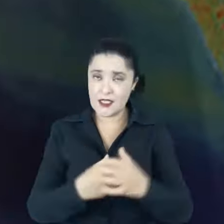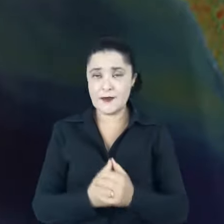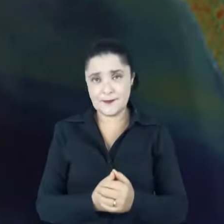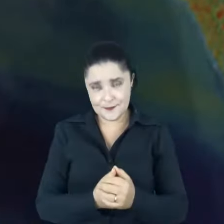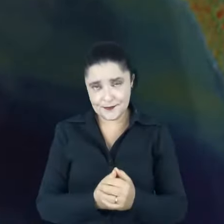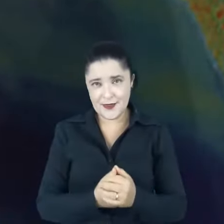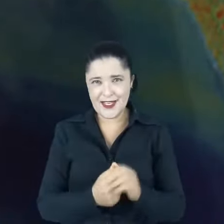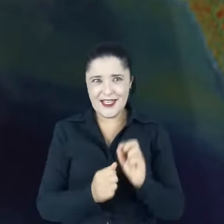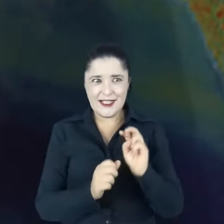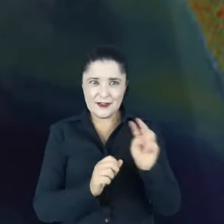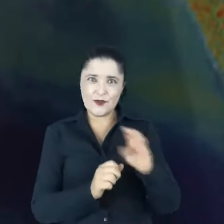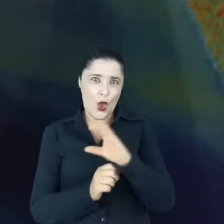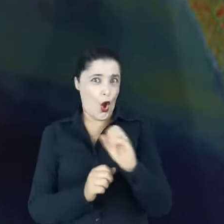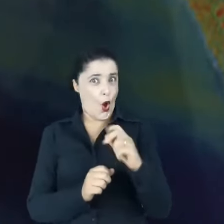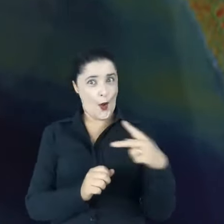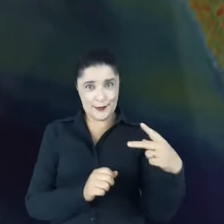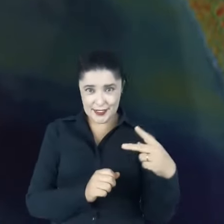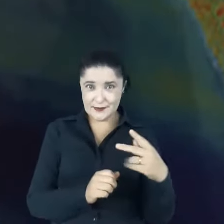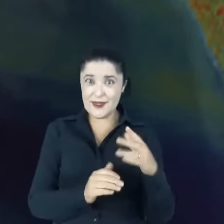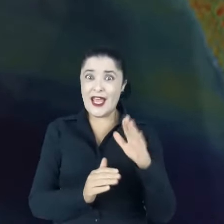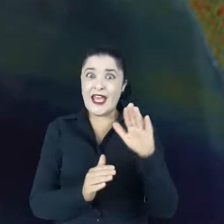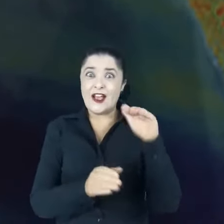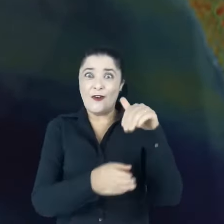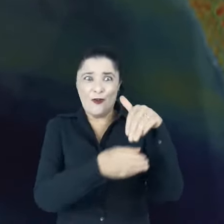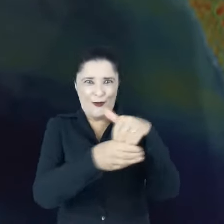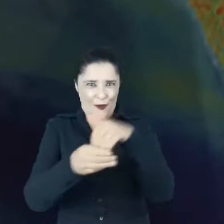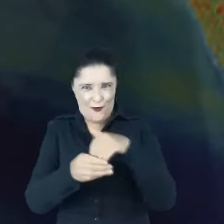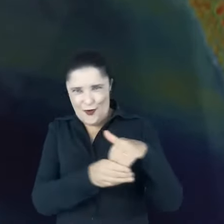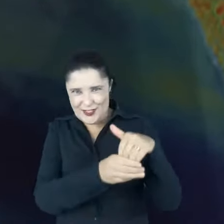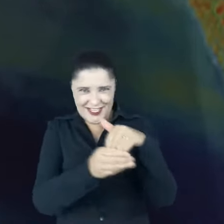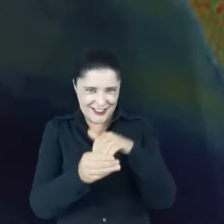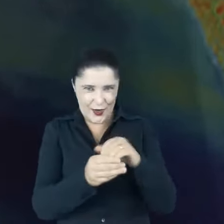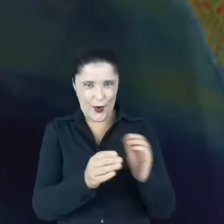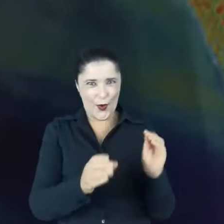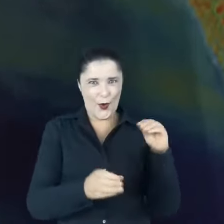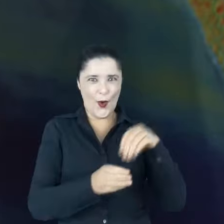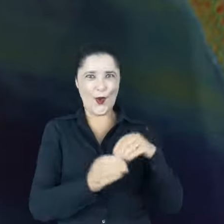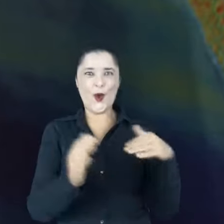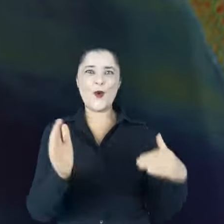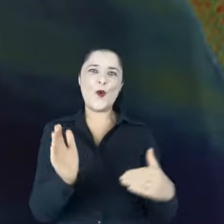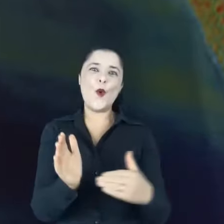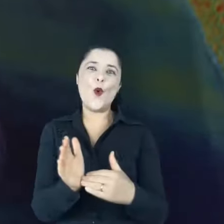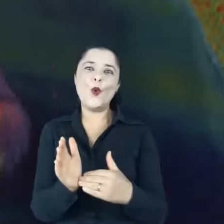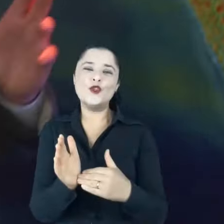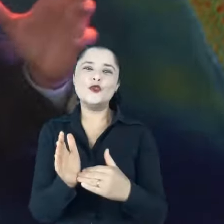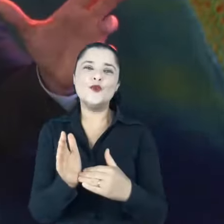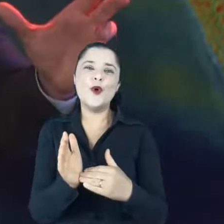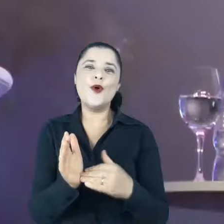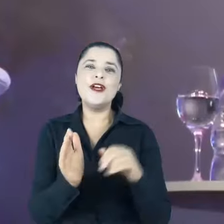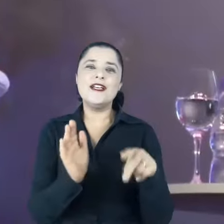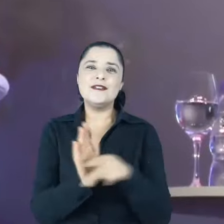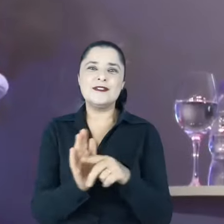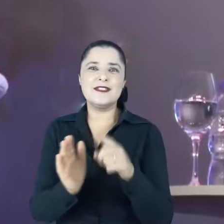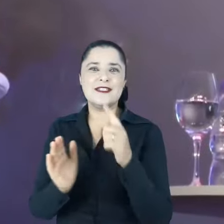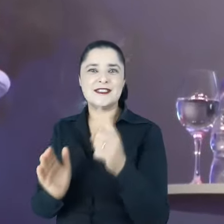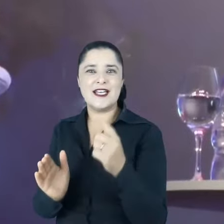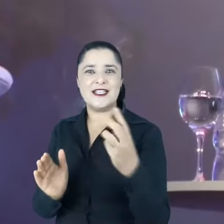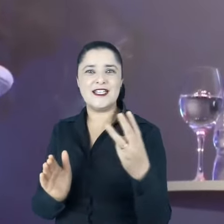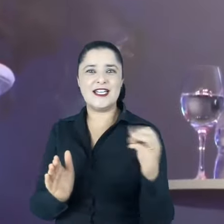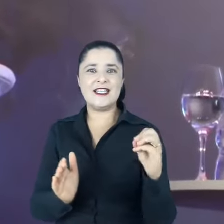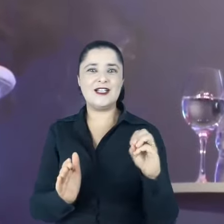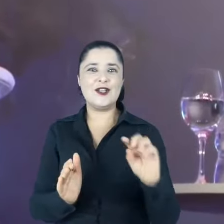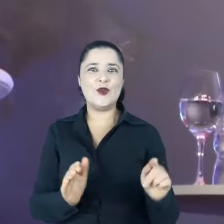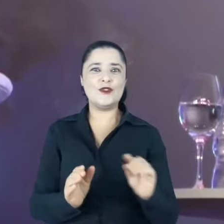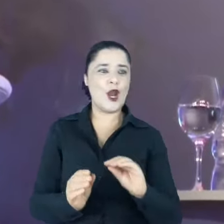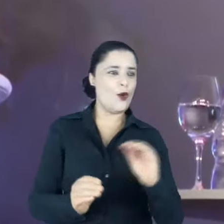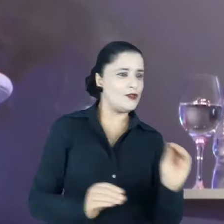e apesar da votação ali colocar em último estágio o 130 trilhões de alocação de responsabilidade